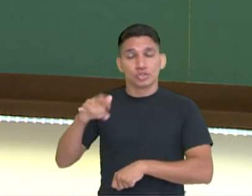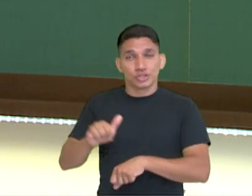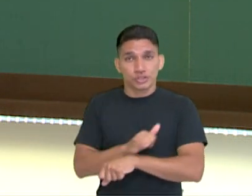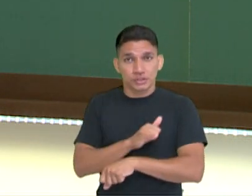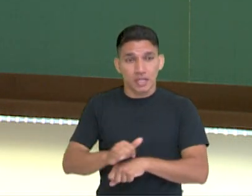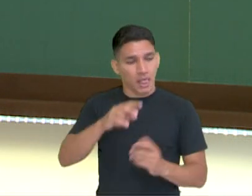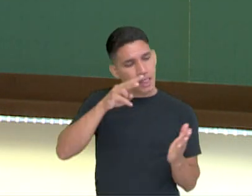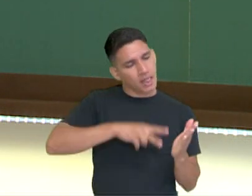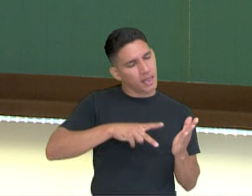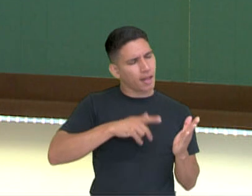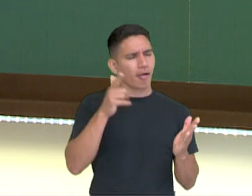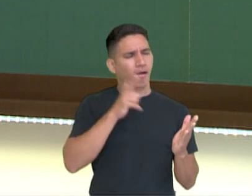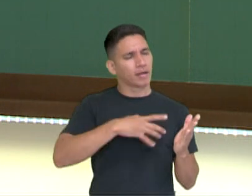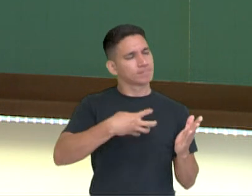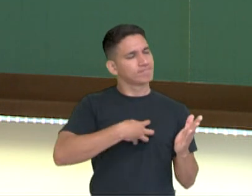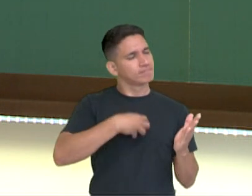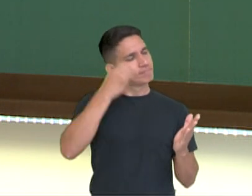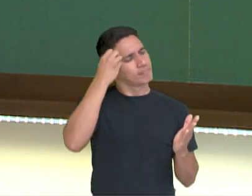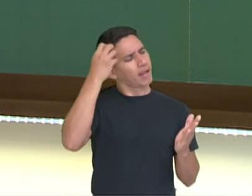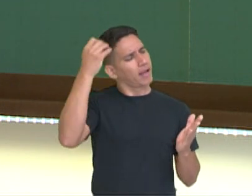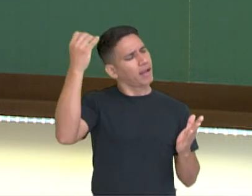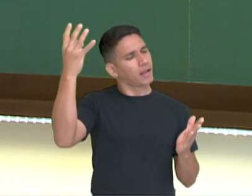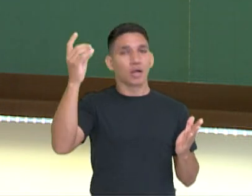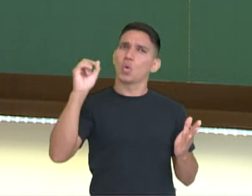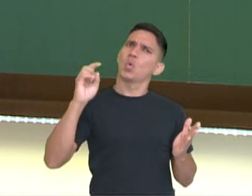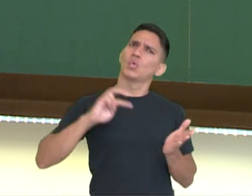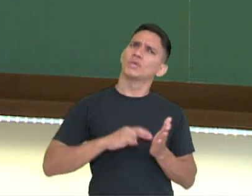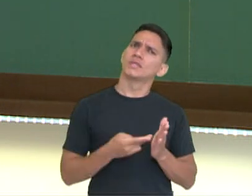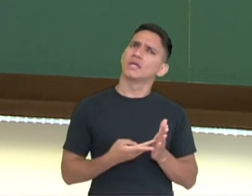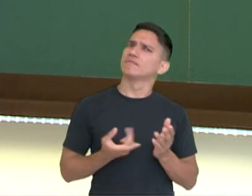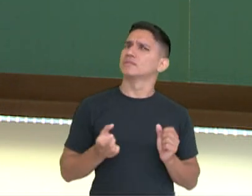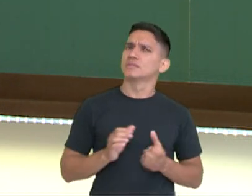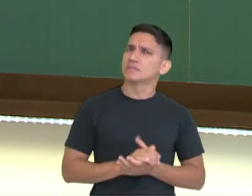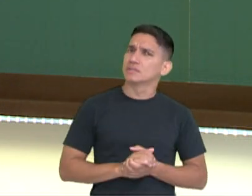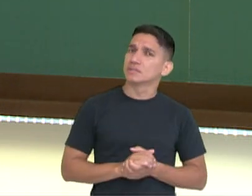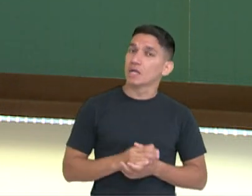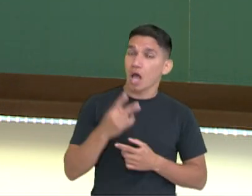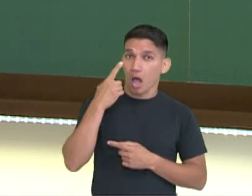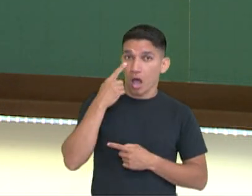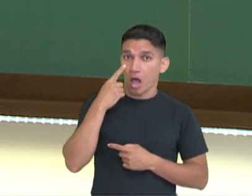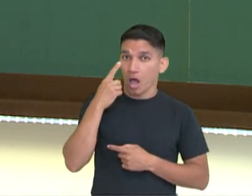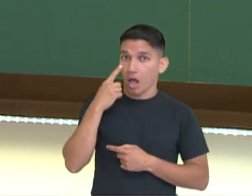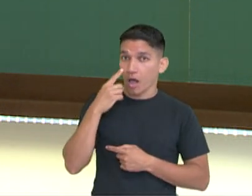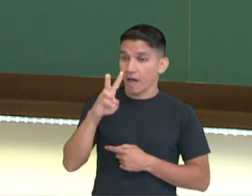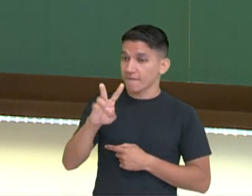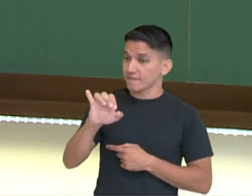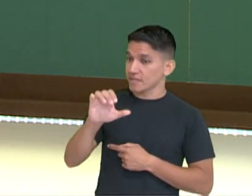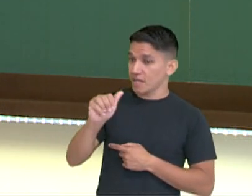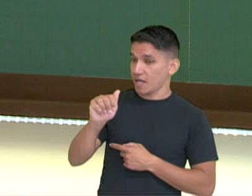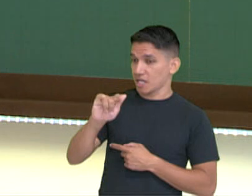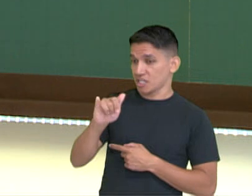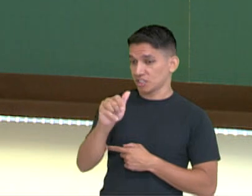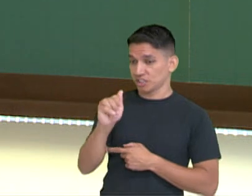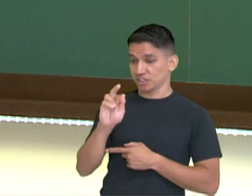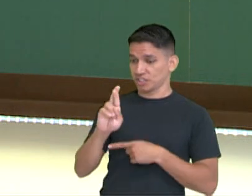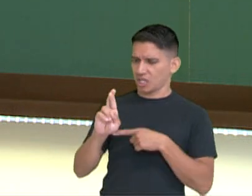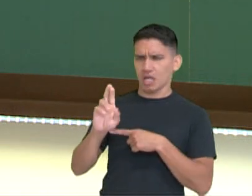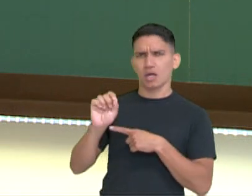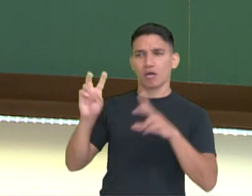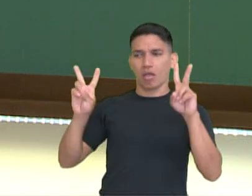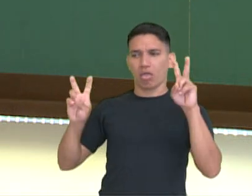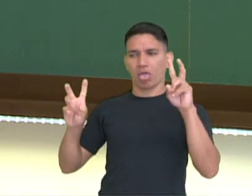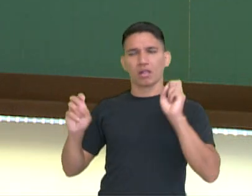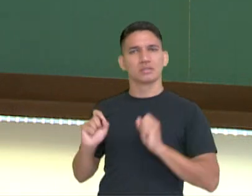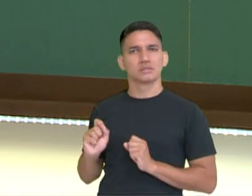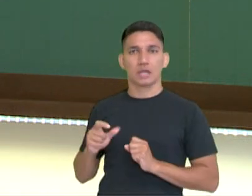pode viajar. O que isso significa? Veja que viajar está entre aspas. Quando eu li a notícia para vocês e li